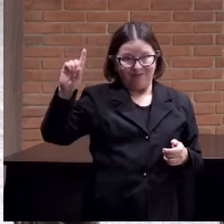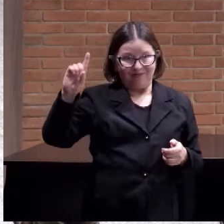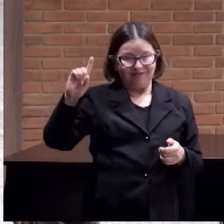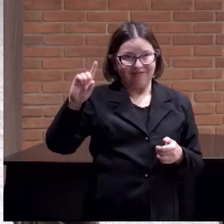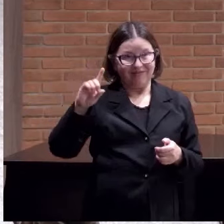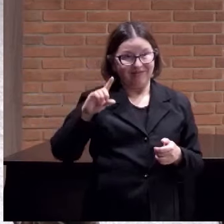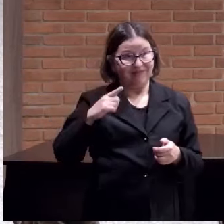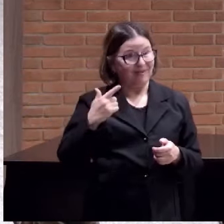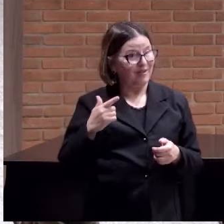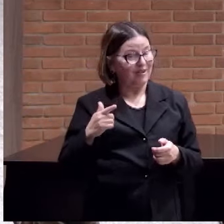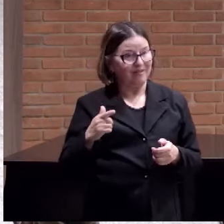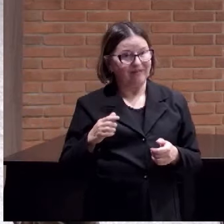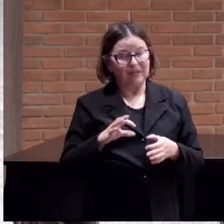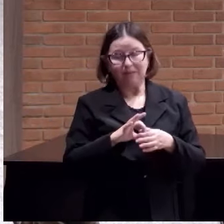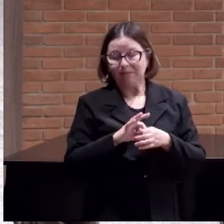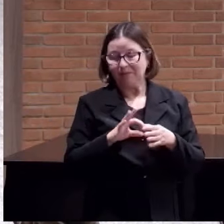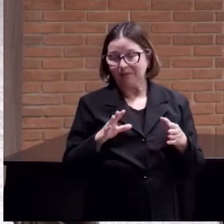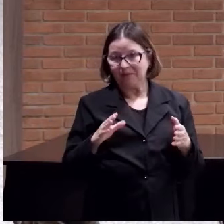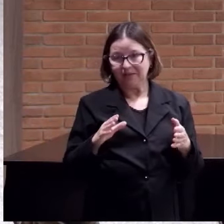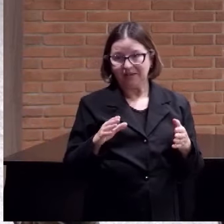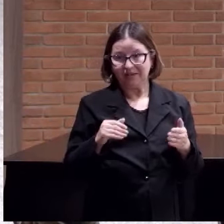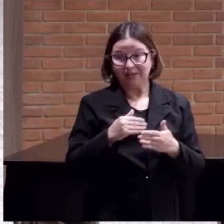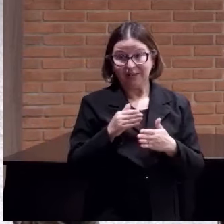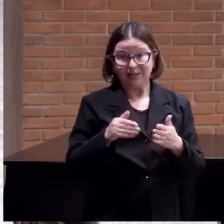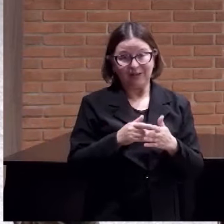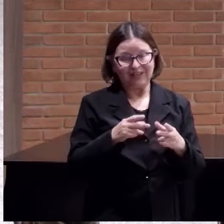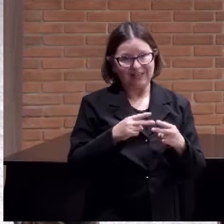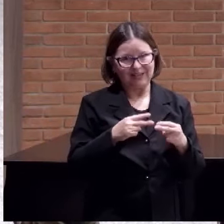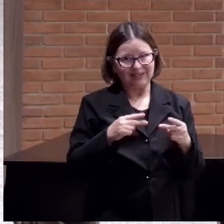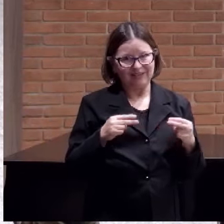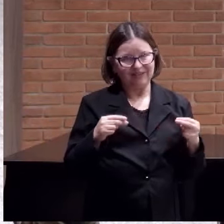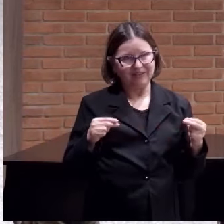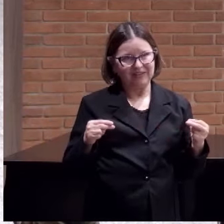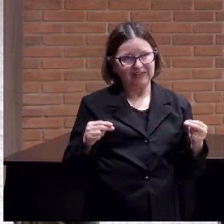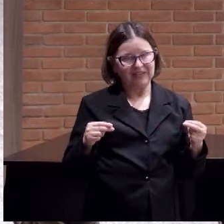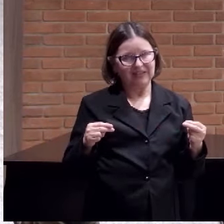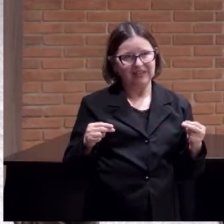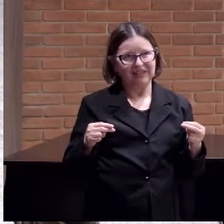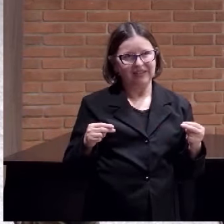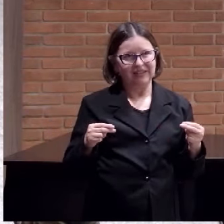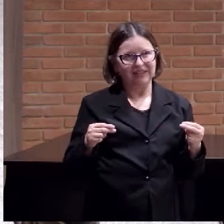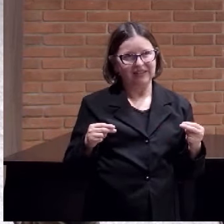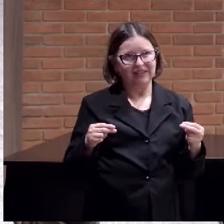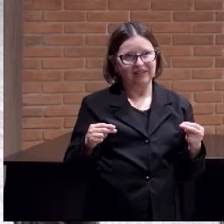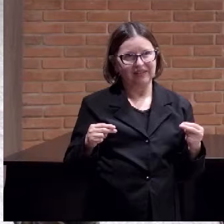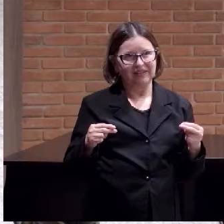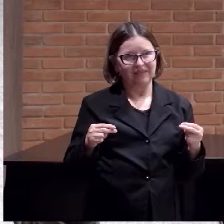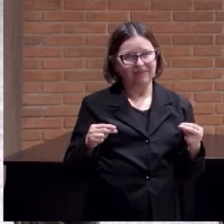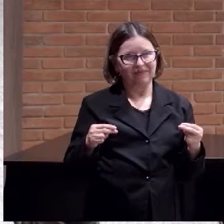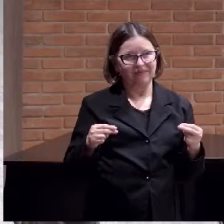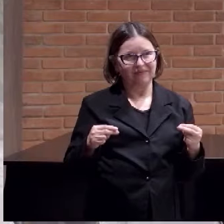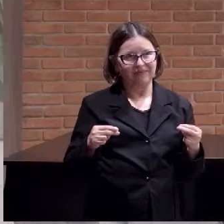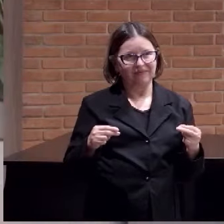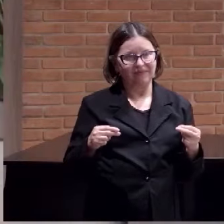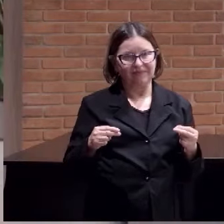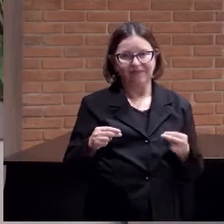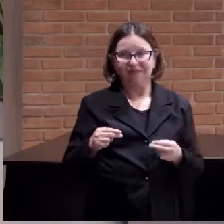todas as coisas estivessem caminhando nessa direção. Porque quem